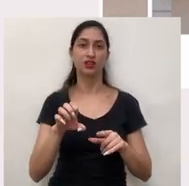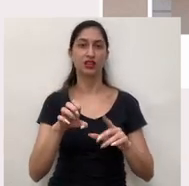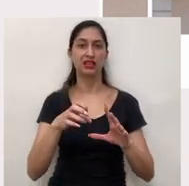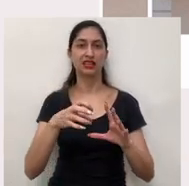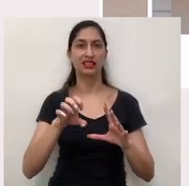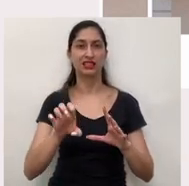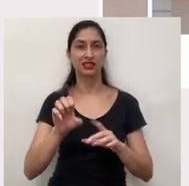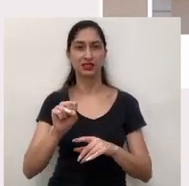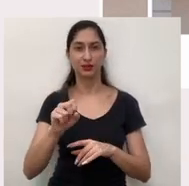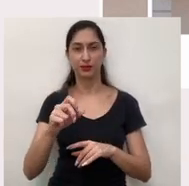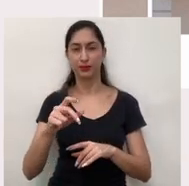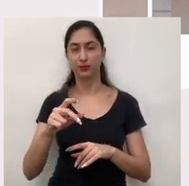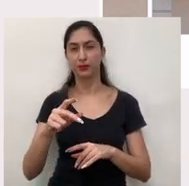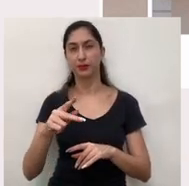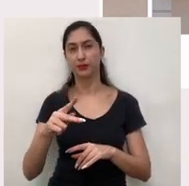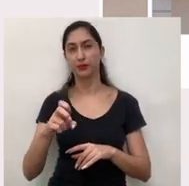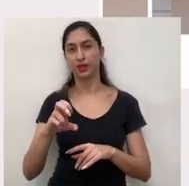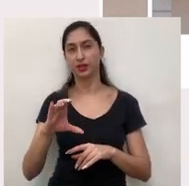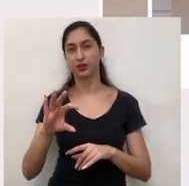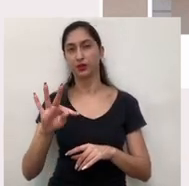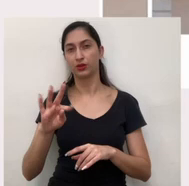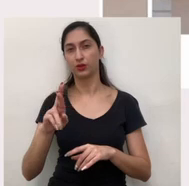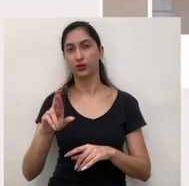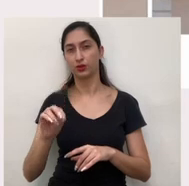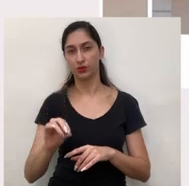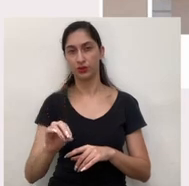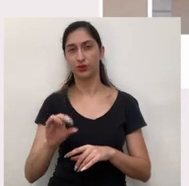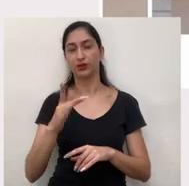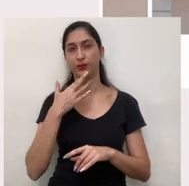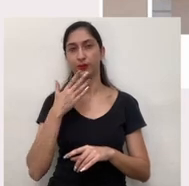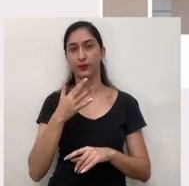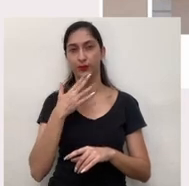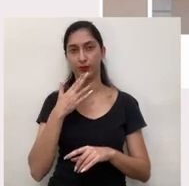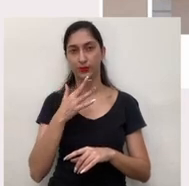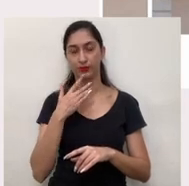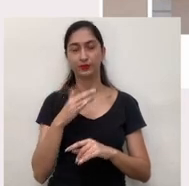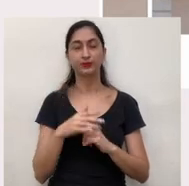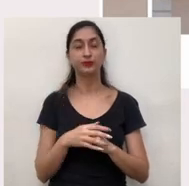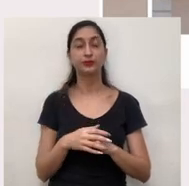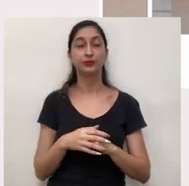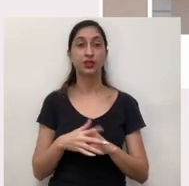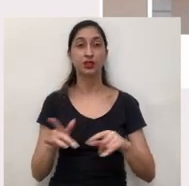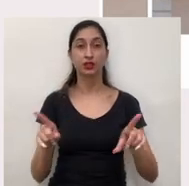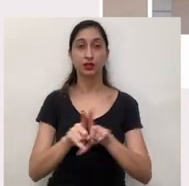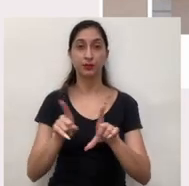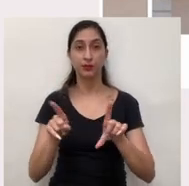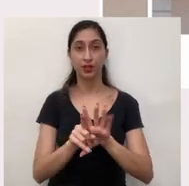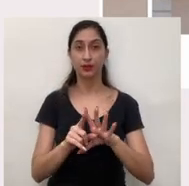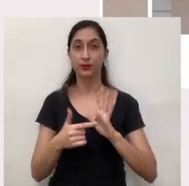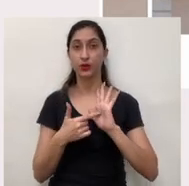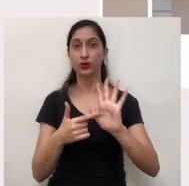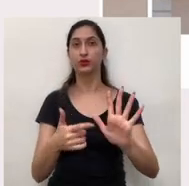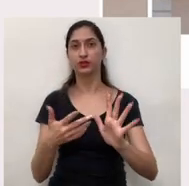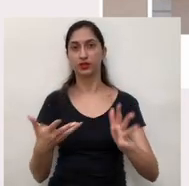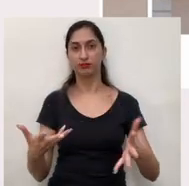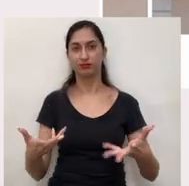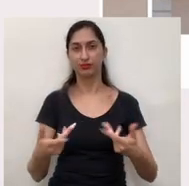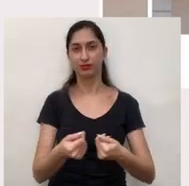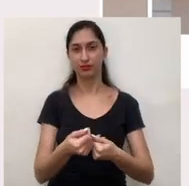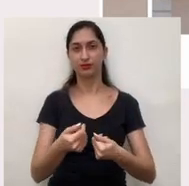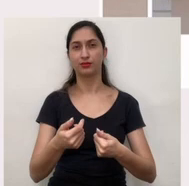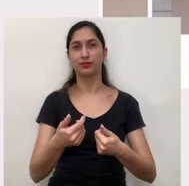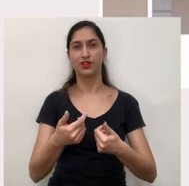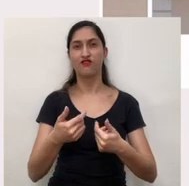né? Antiestatístico, vamos dizer assim, das cores do decor, e que também aponta para essa riqueza da dinâmica